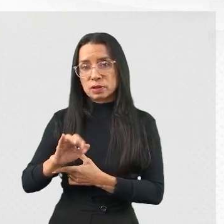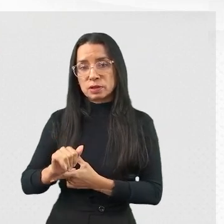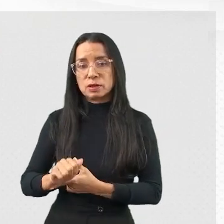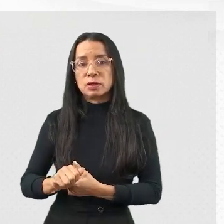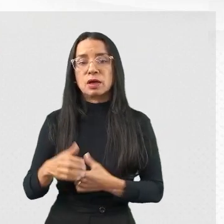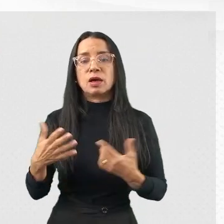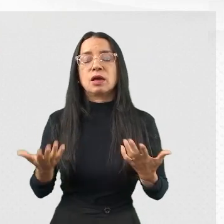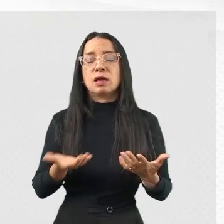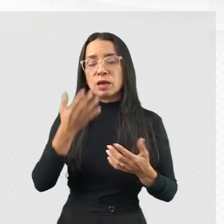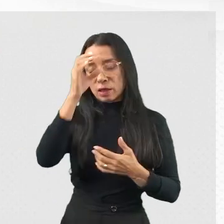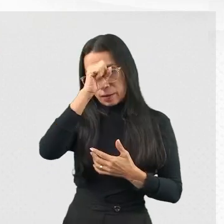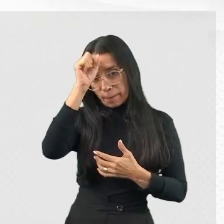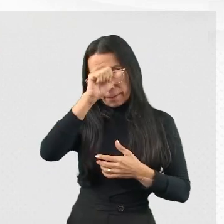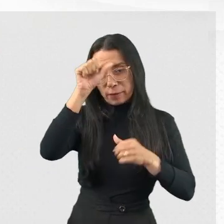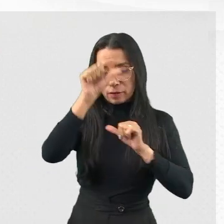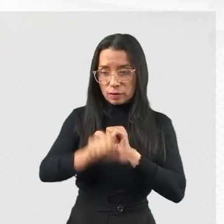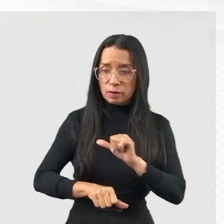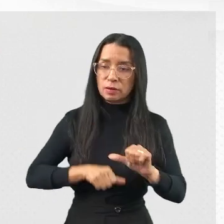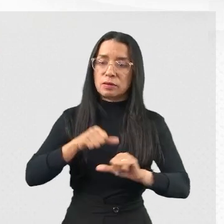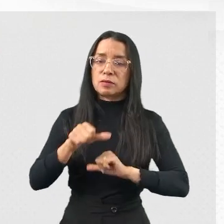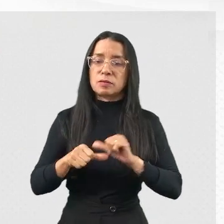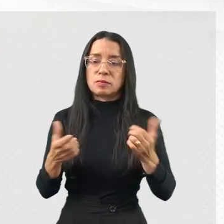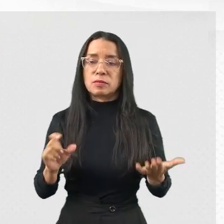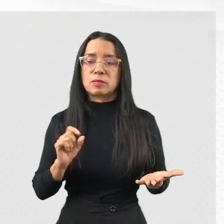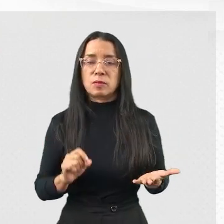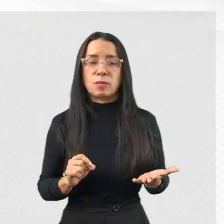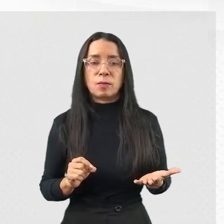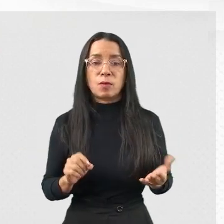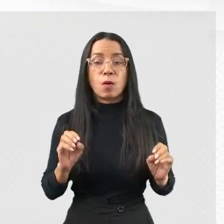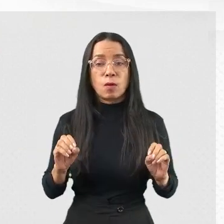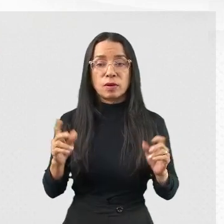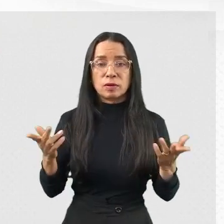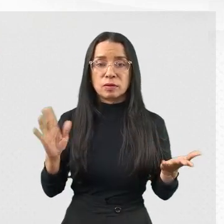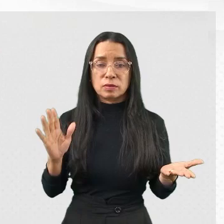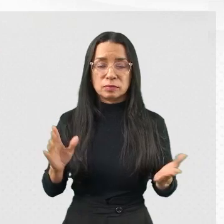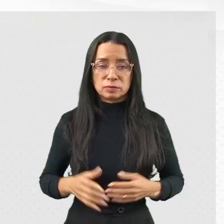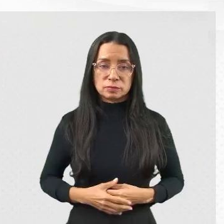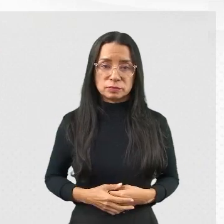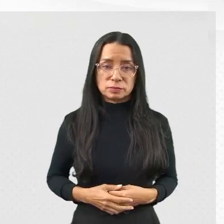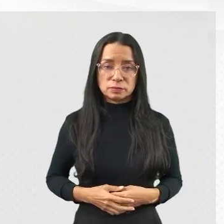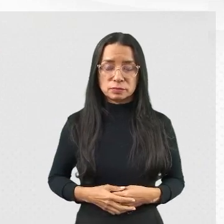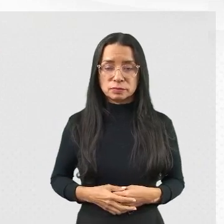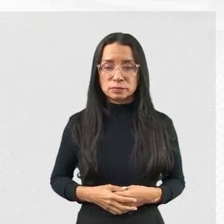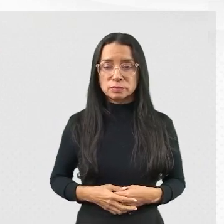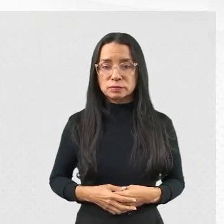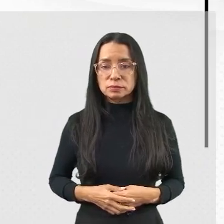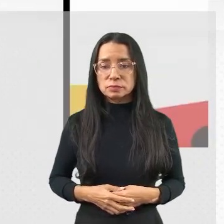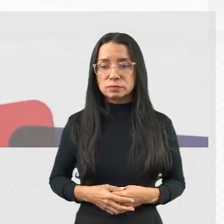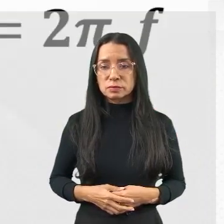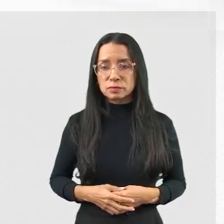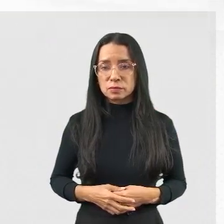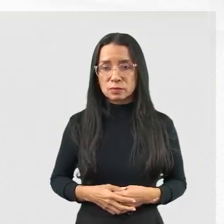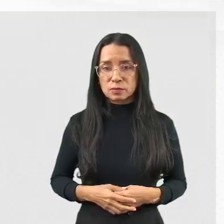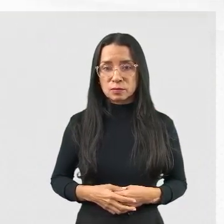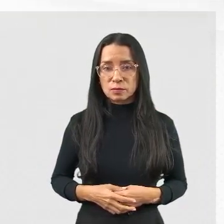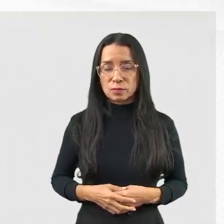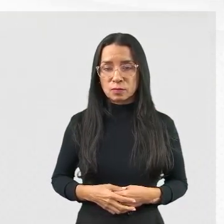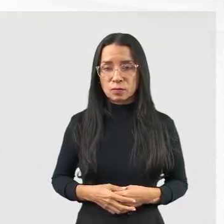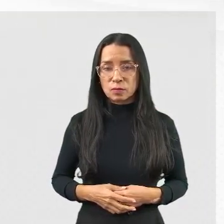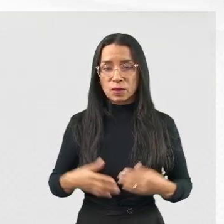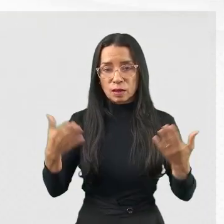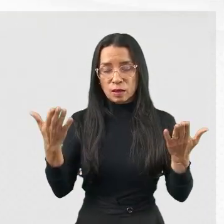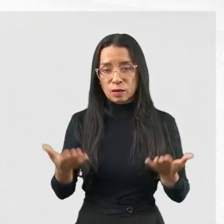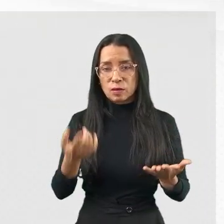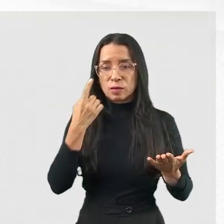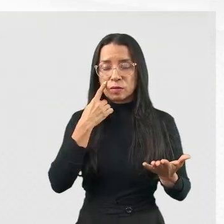essa conversão entre graus e radianos. Belezinha? Legal, então a gente tem essa nova perspectiva.